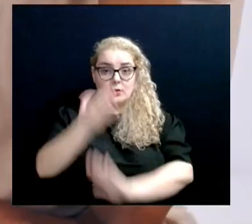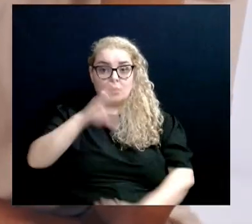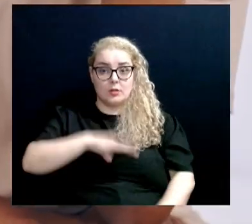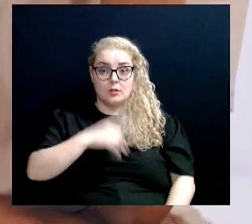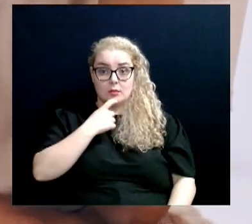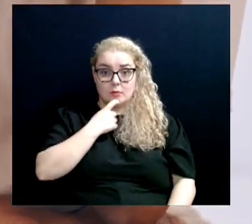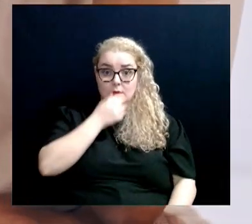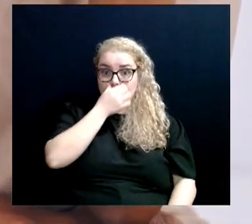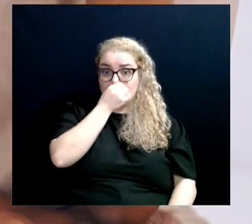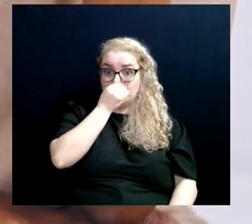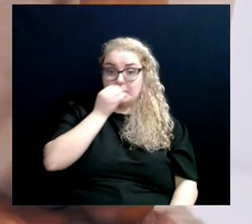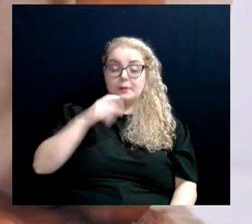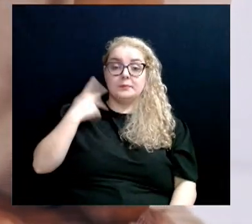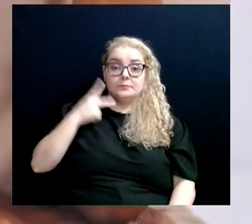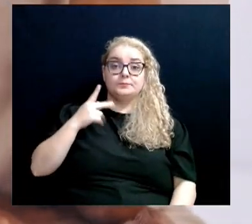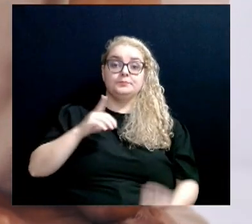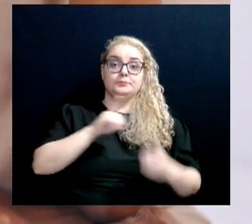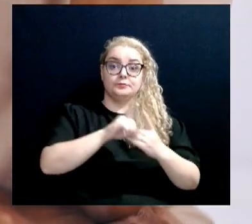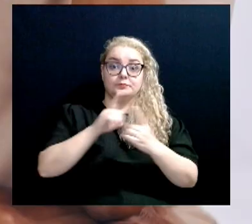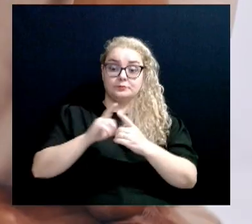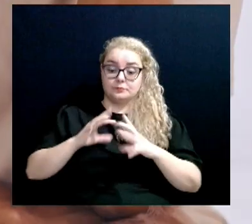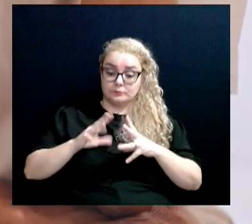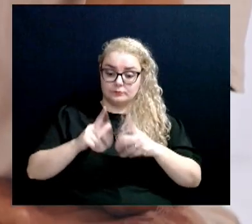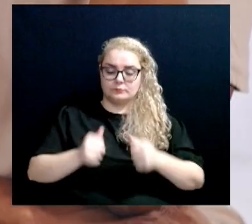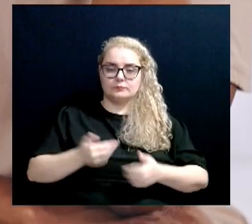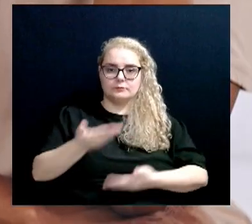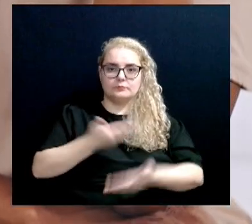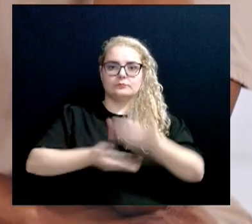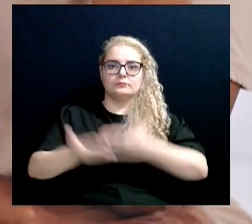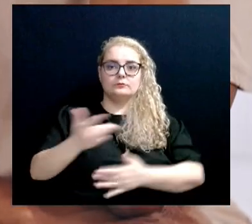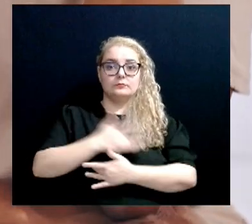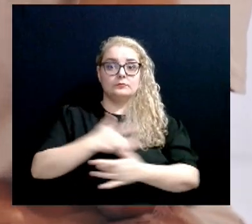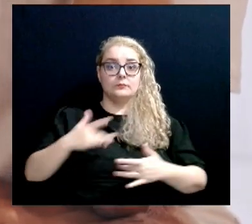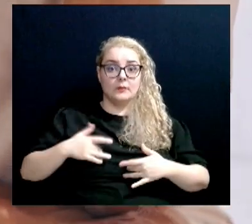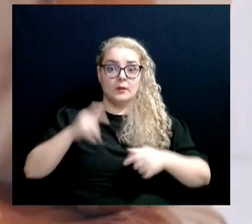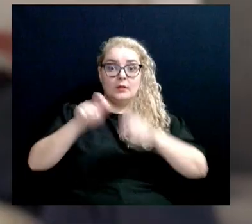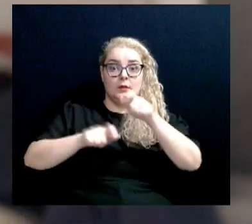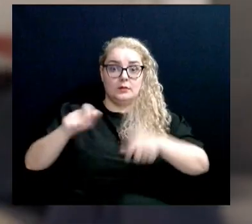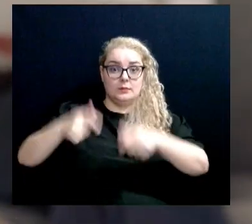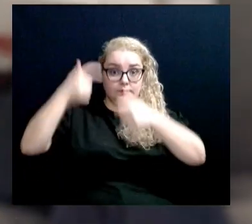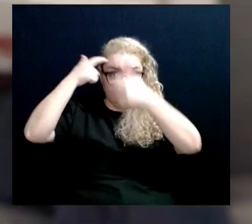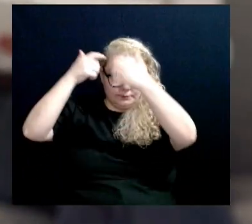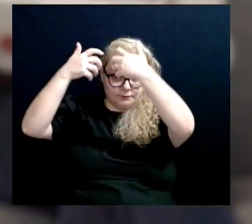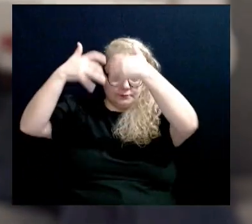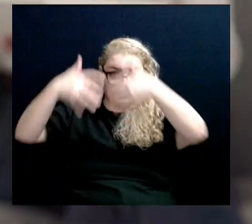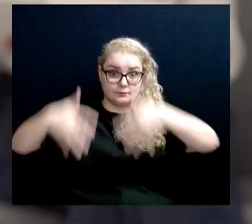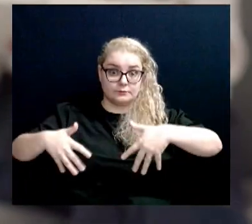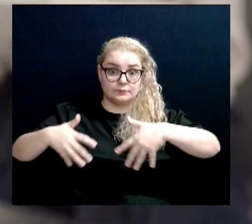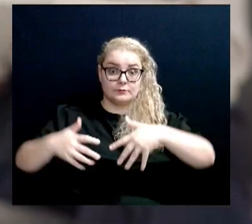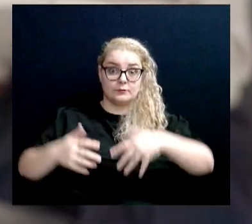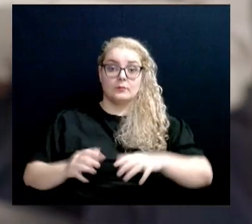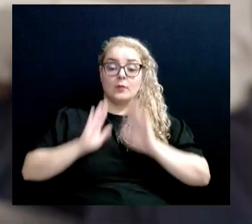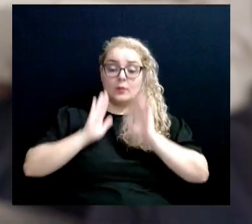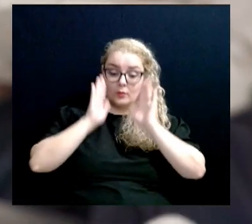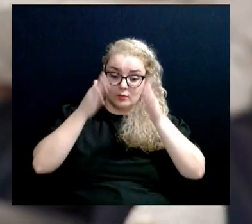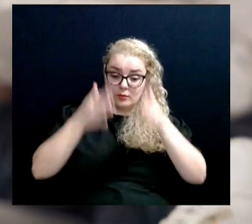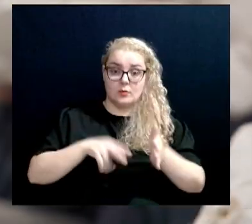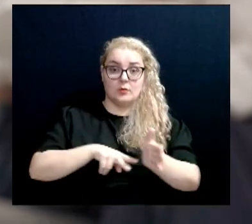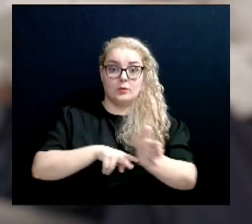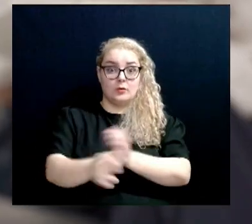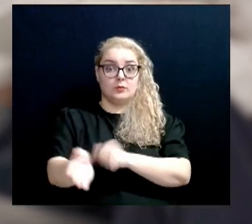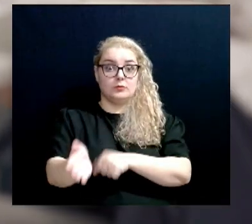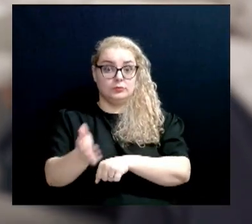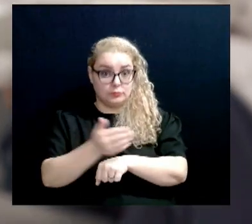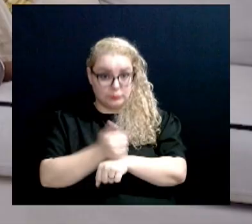a política de atenção integral à saúde da pessoa neurodivergente, com ênfase no diagnóstico